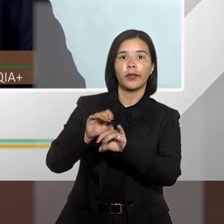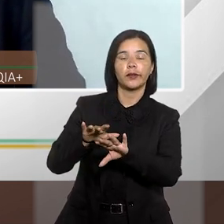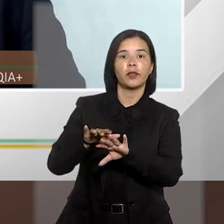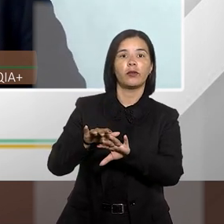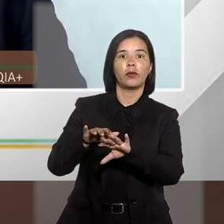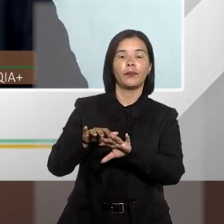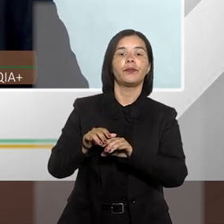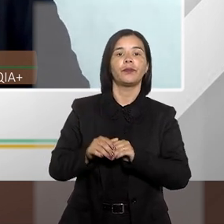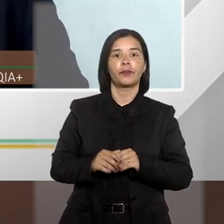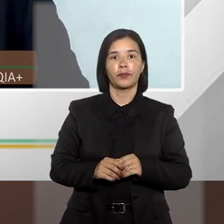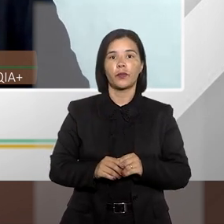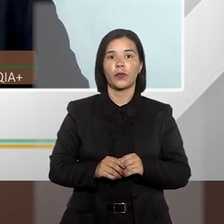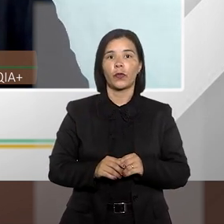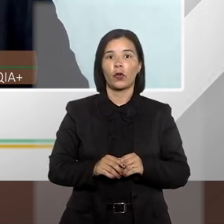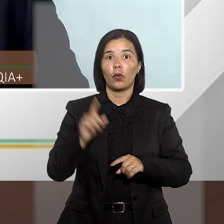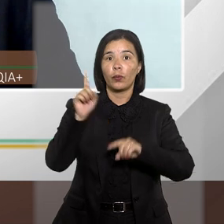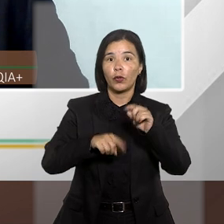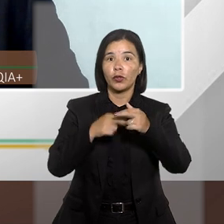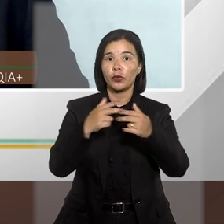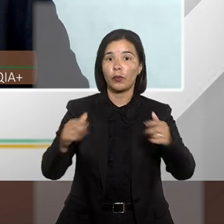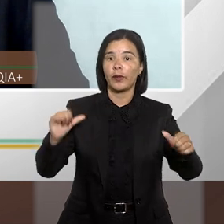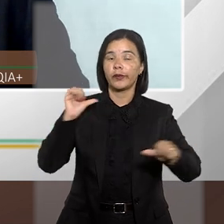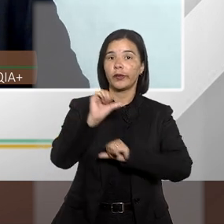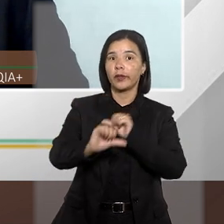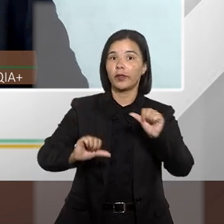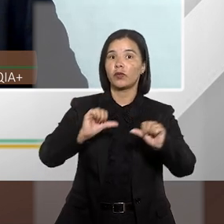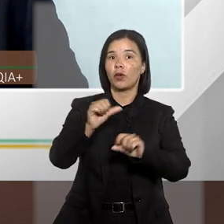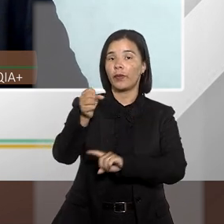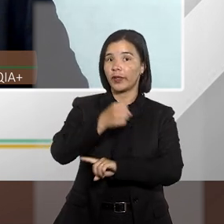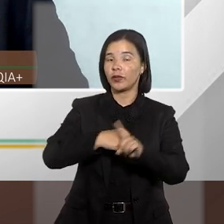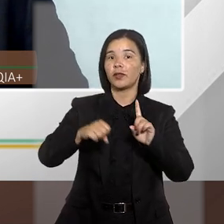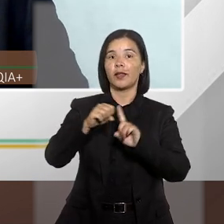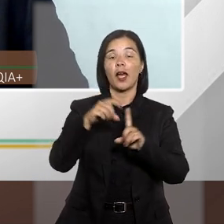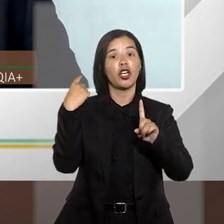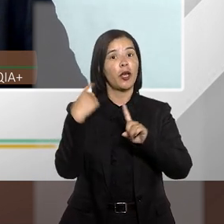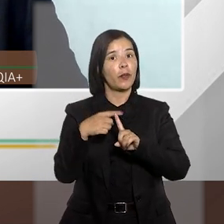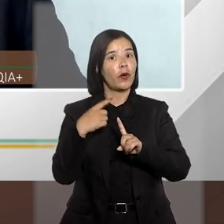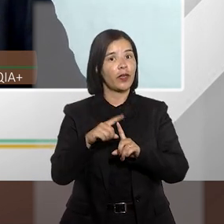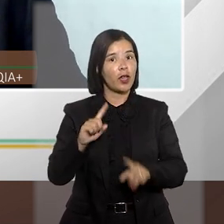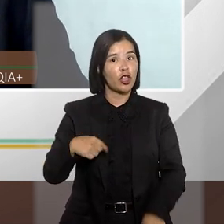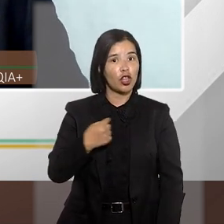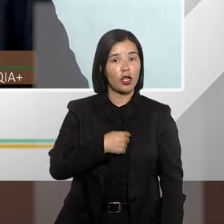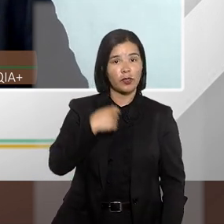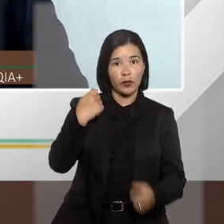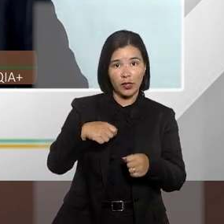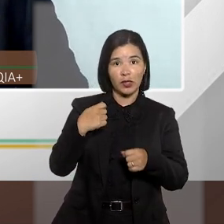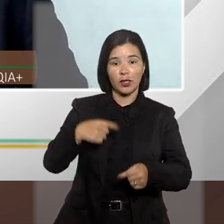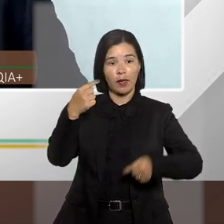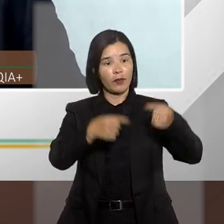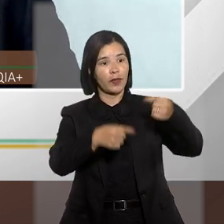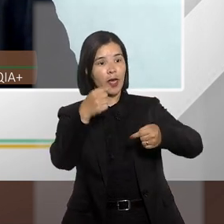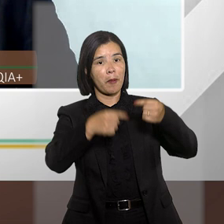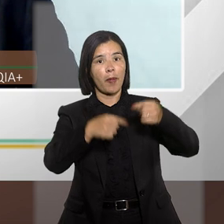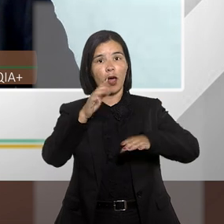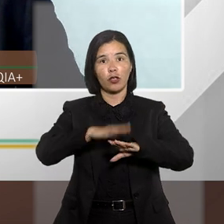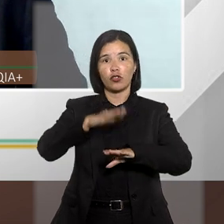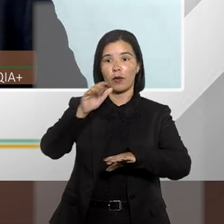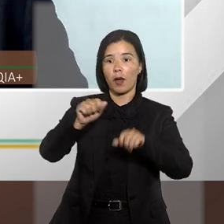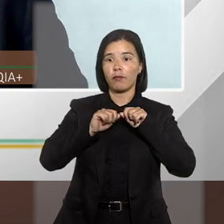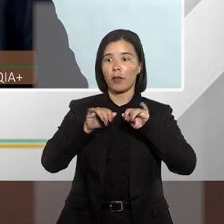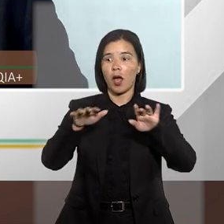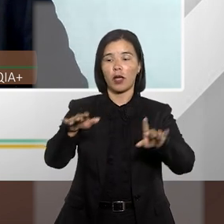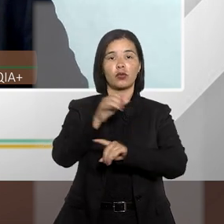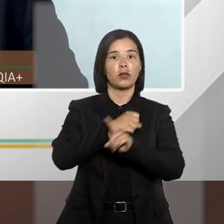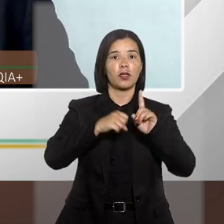da educação como instrumento transformador da sociedade. Então, nós precisamos levar esse debate cada vez mais para a